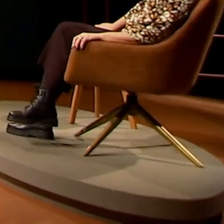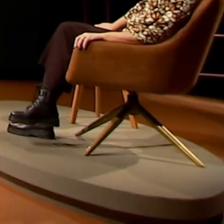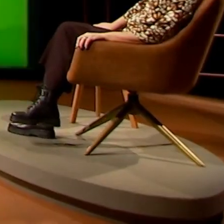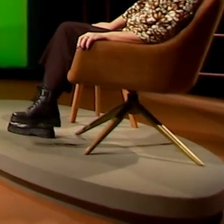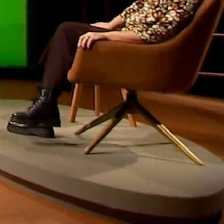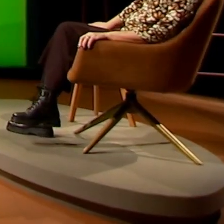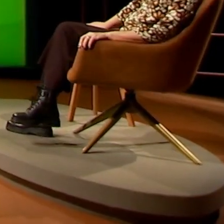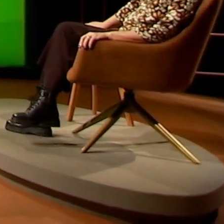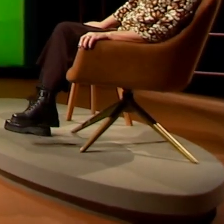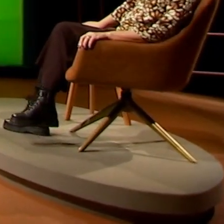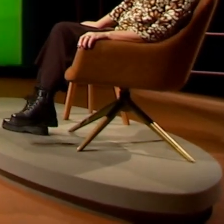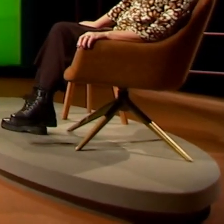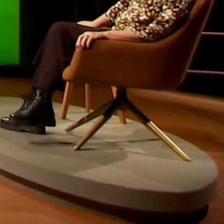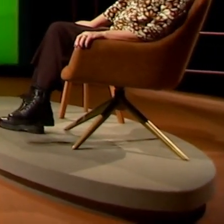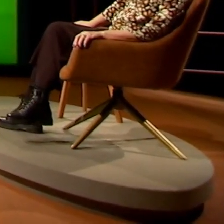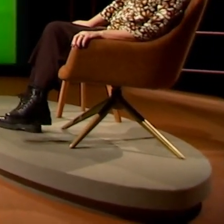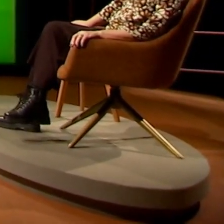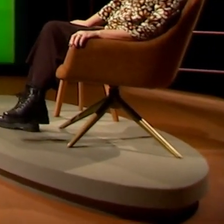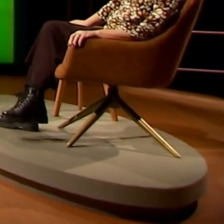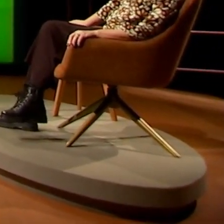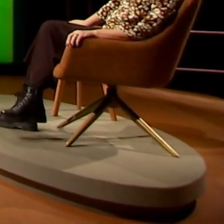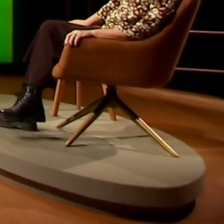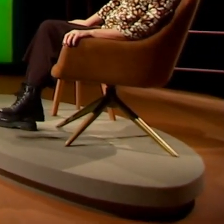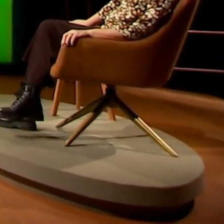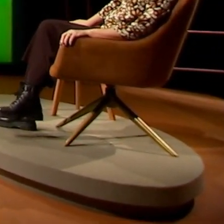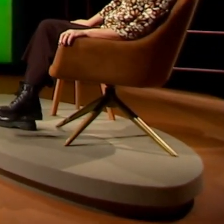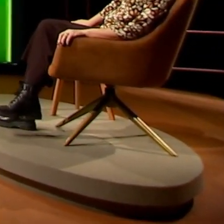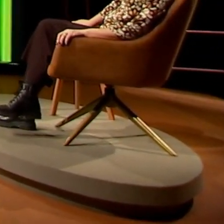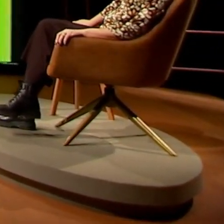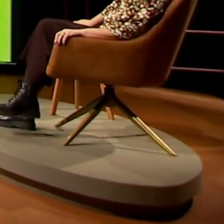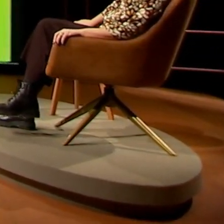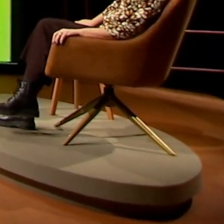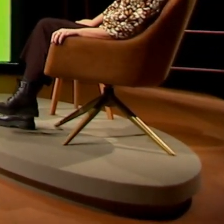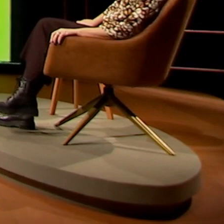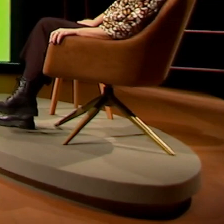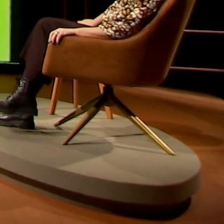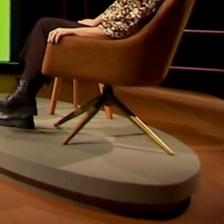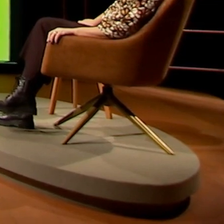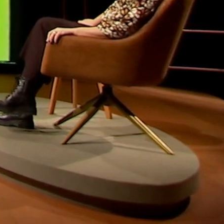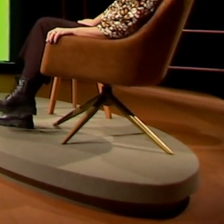3, 0, 4, 2, 5.